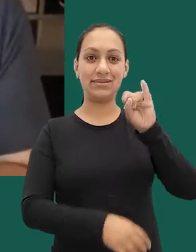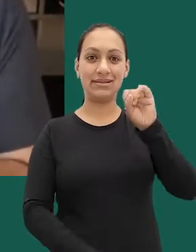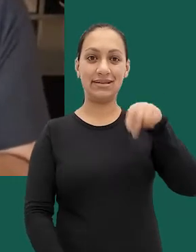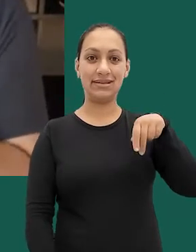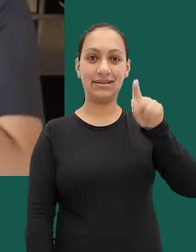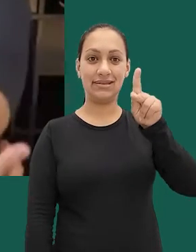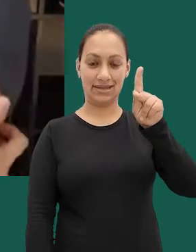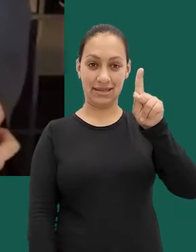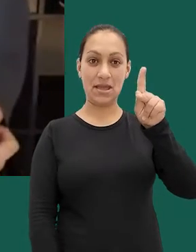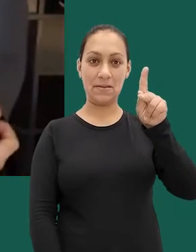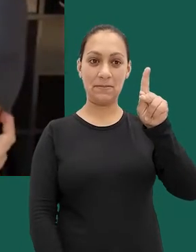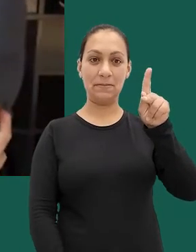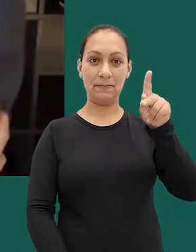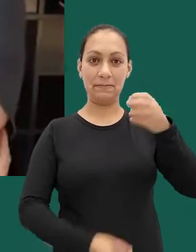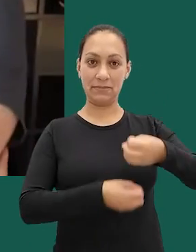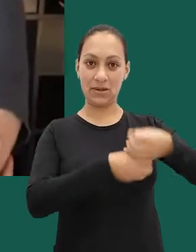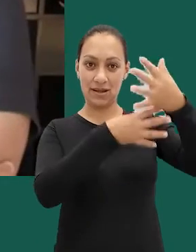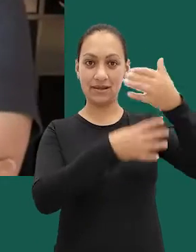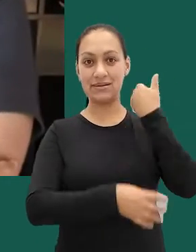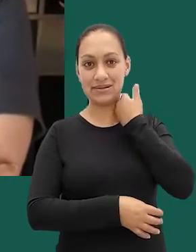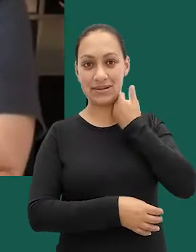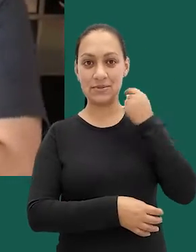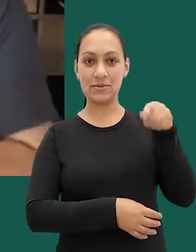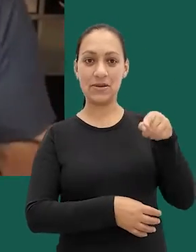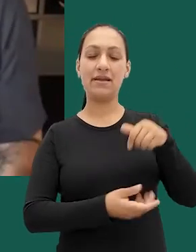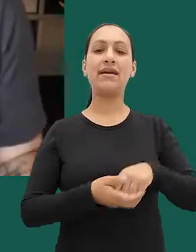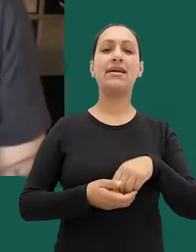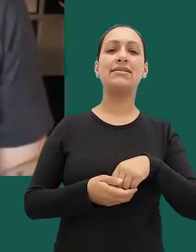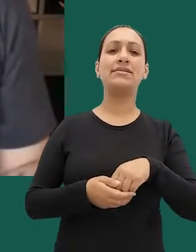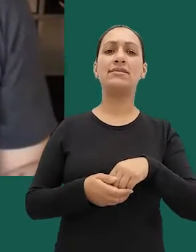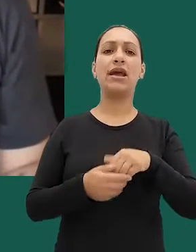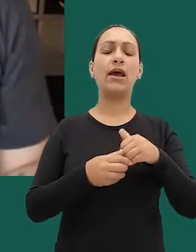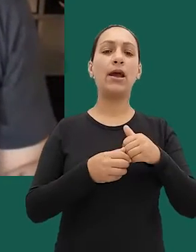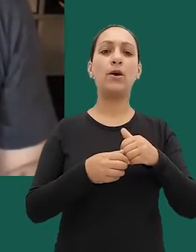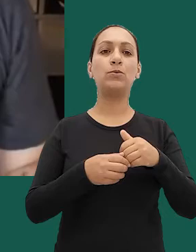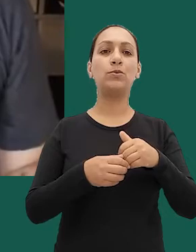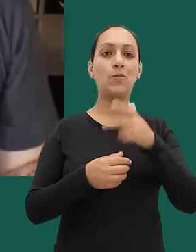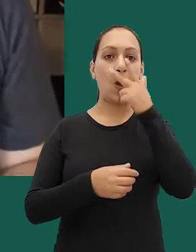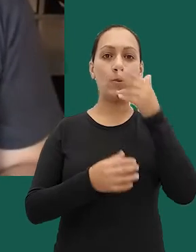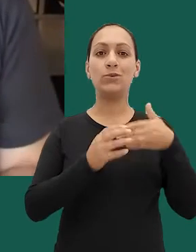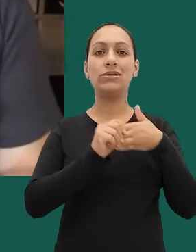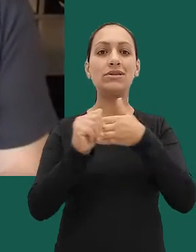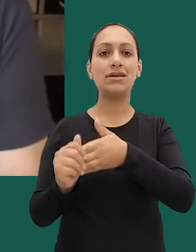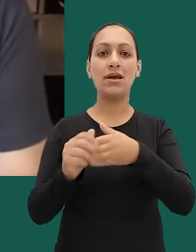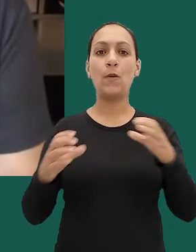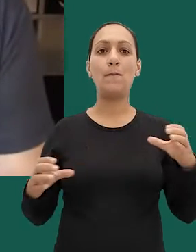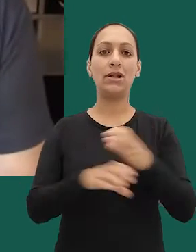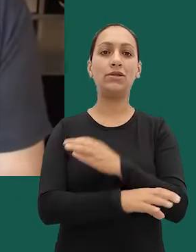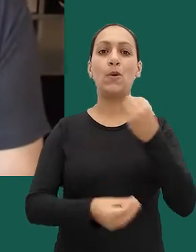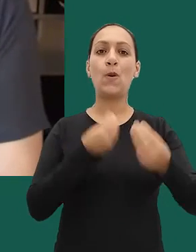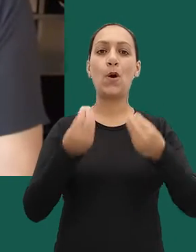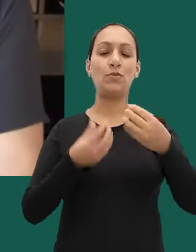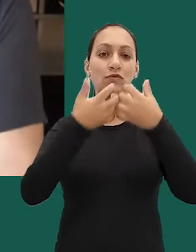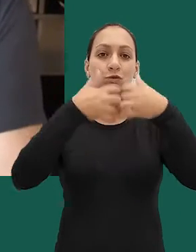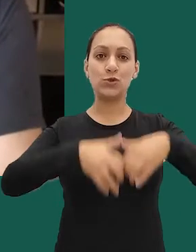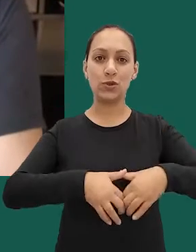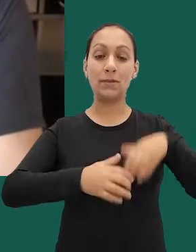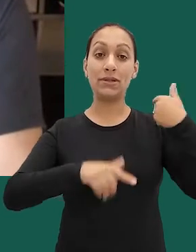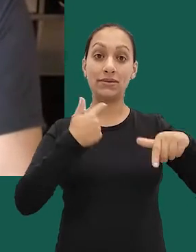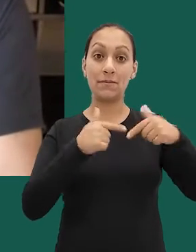para o pessoal. Esse link ele é um guia completo de como que funciona para trabalhar na